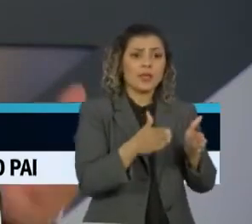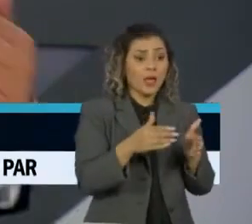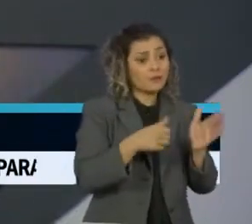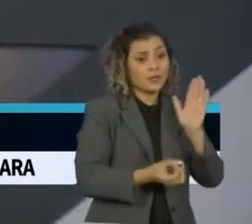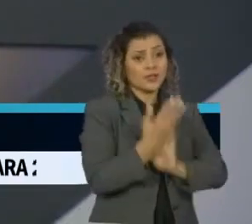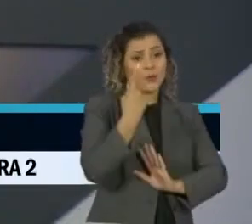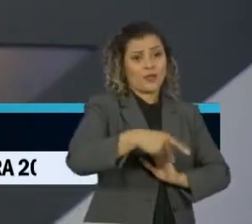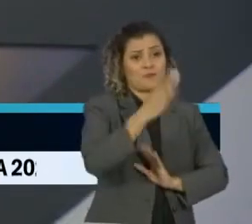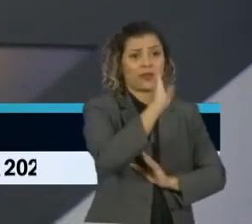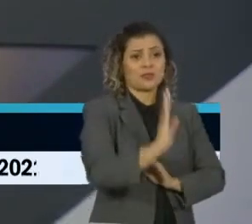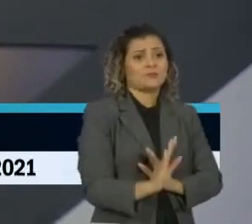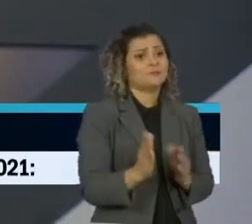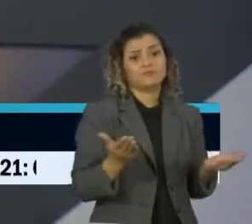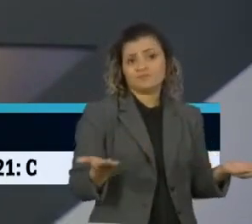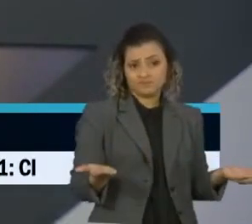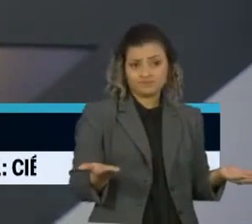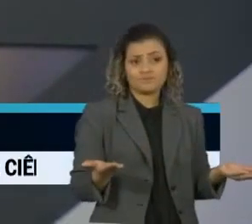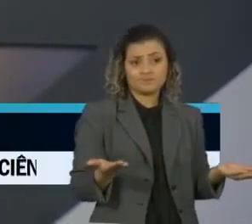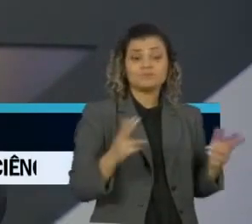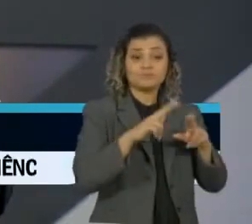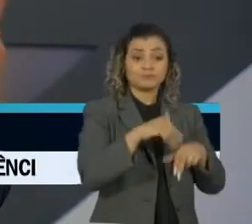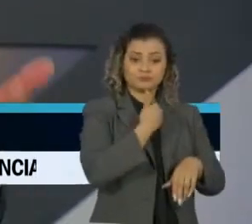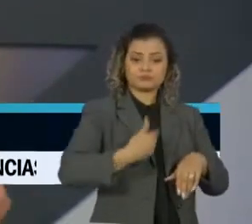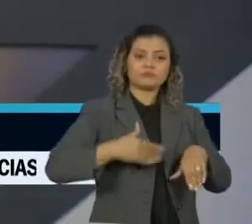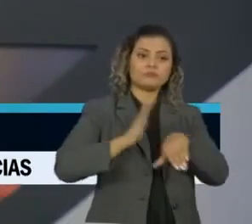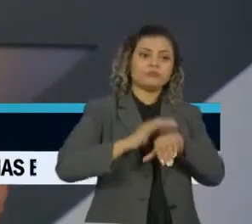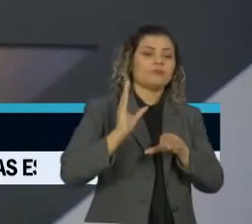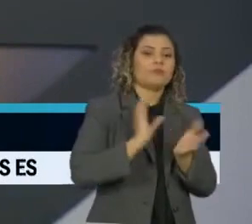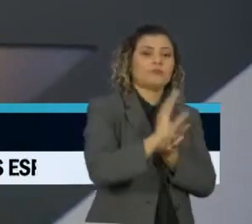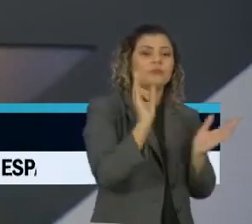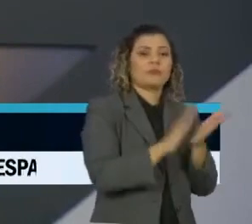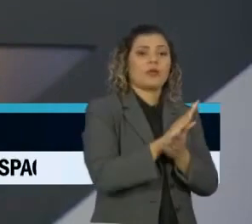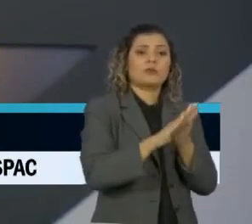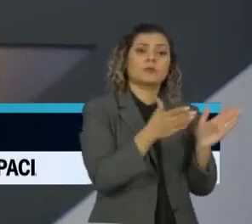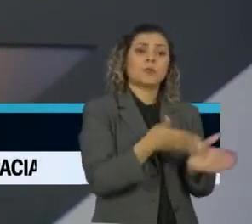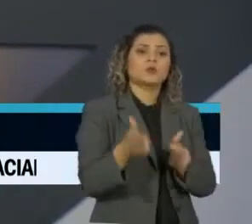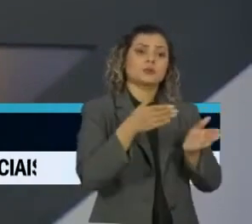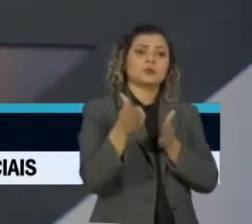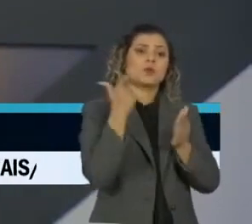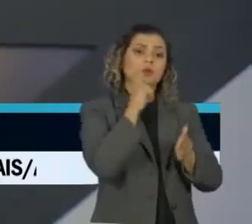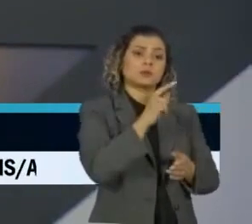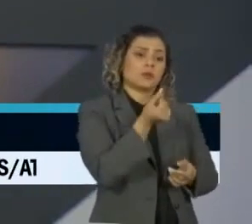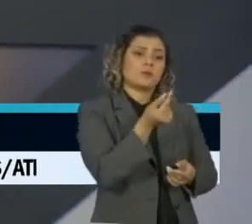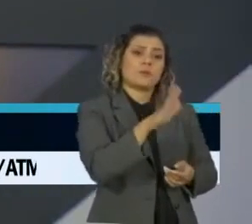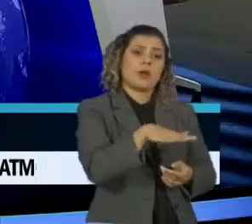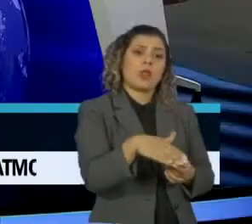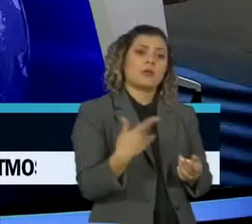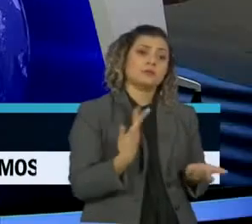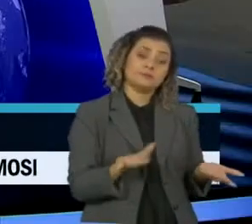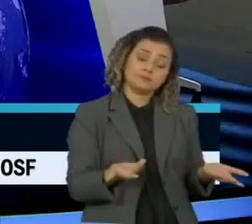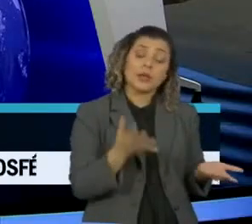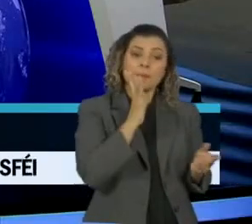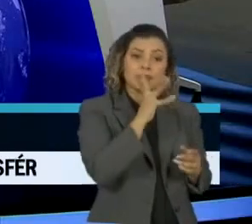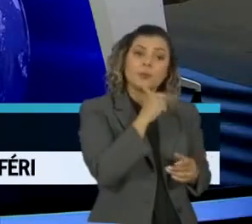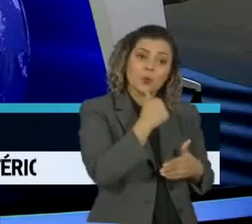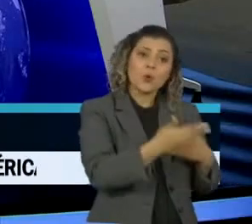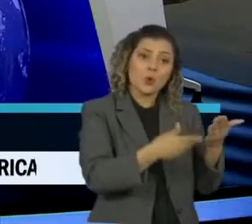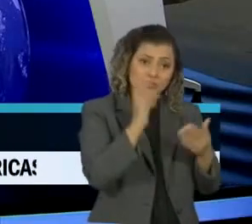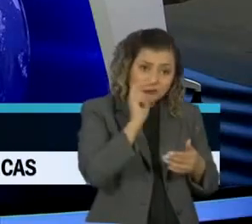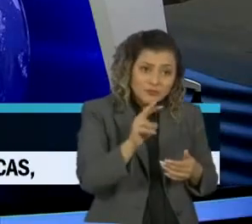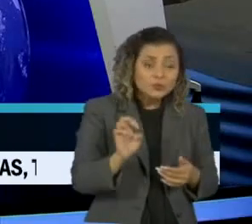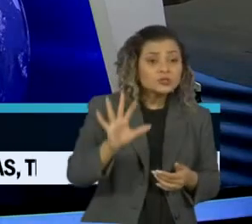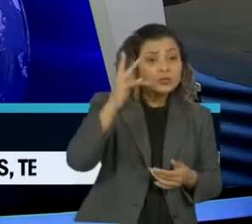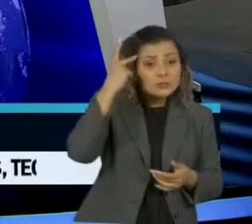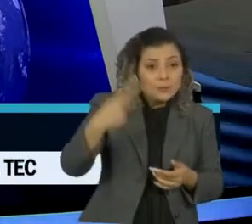feito sem a presença do governo e, efetivamente, produzindo respiradores mais baratos, que demoraram muito. O Estado de São